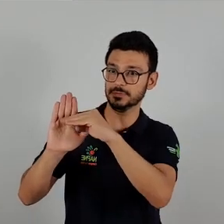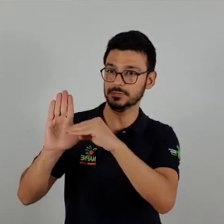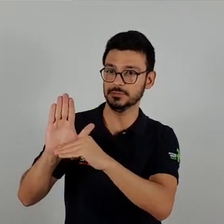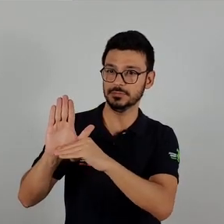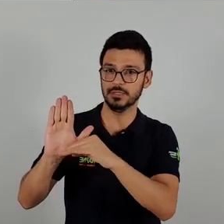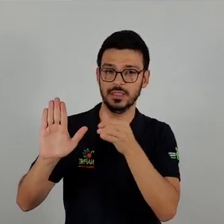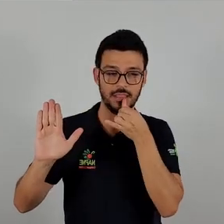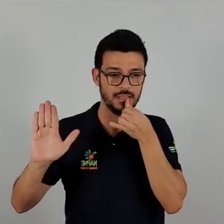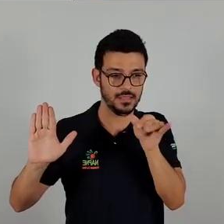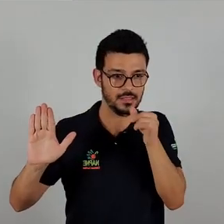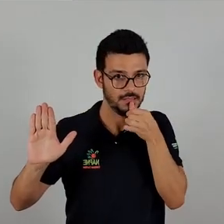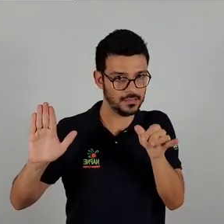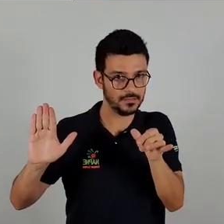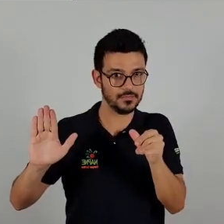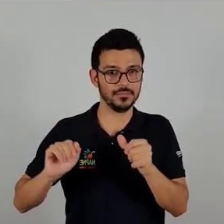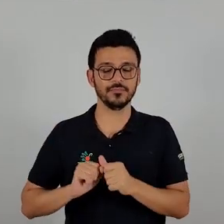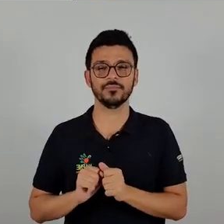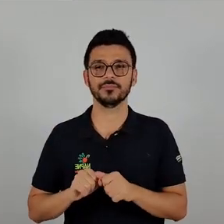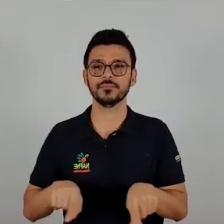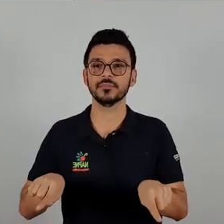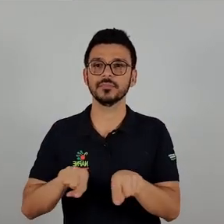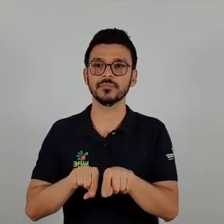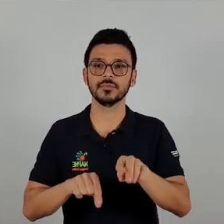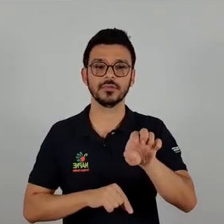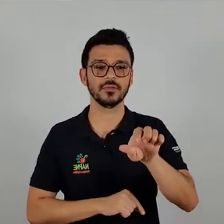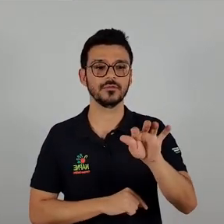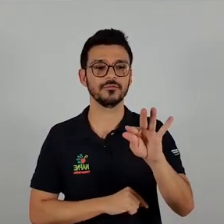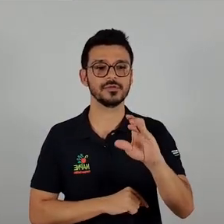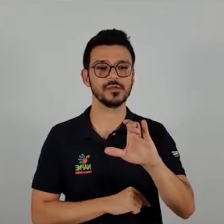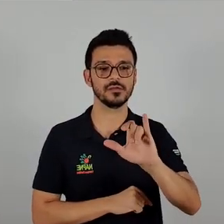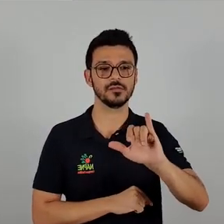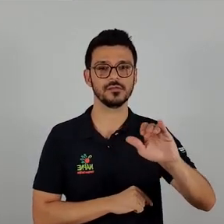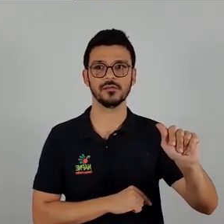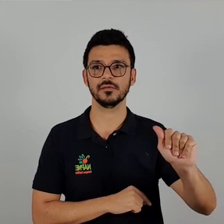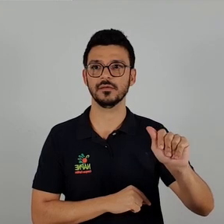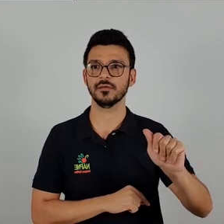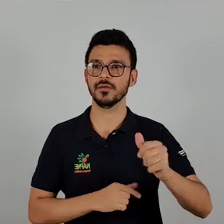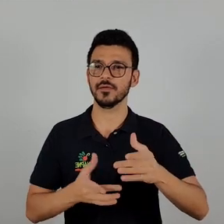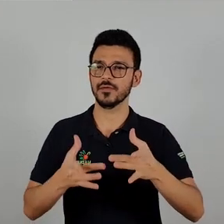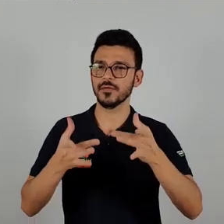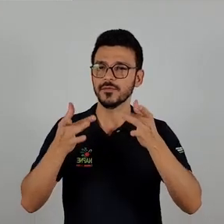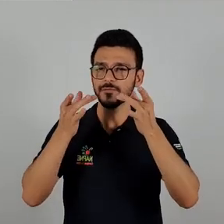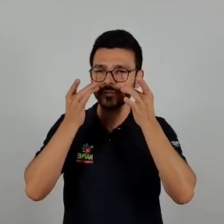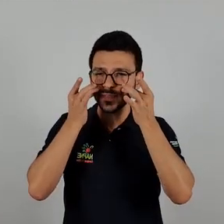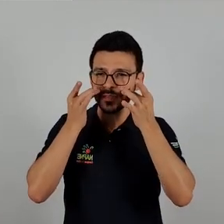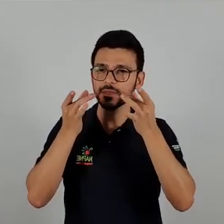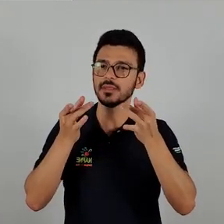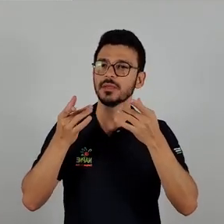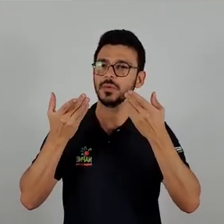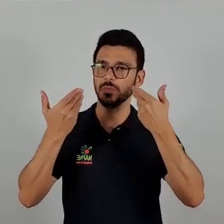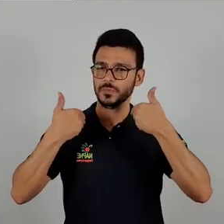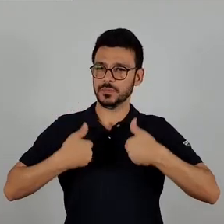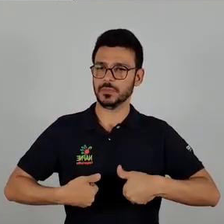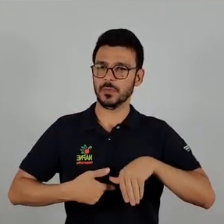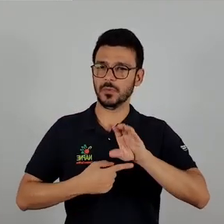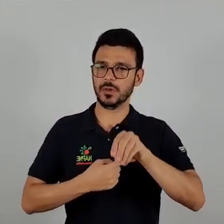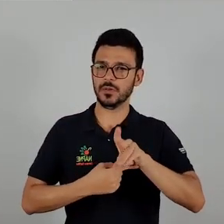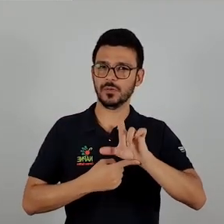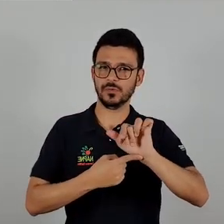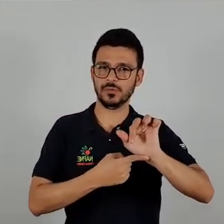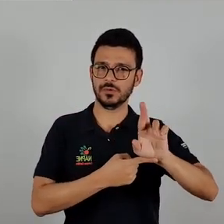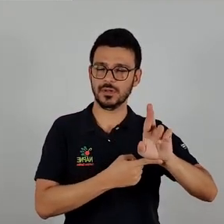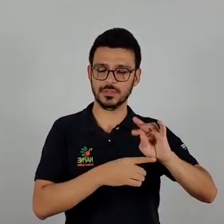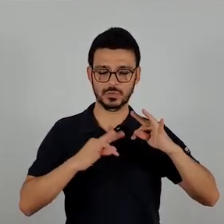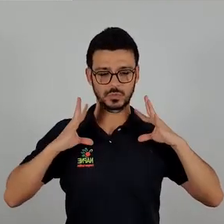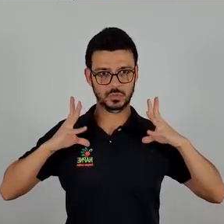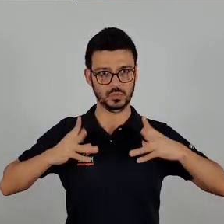tropismo pelo órgão, pela emoção e pelo local anatômico. Tudo isso dentro da fórmula, além da